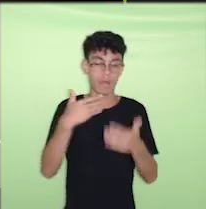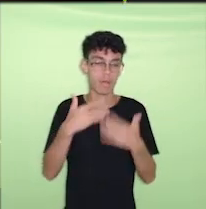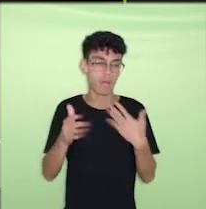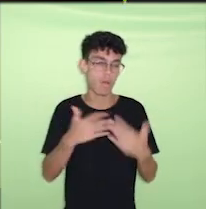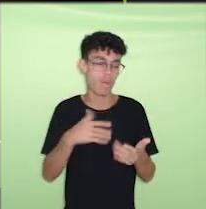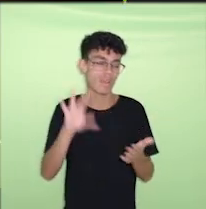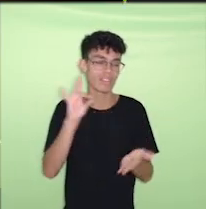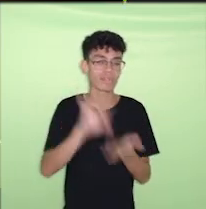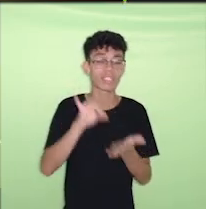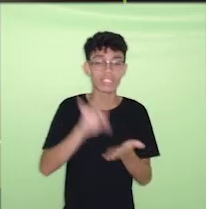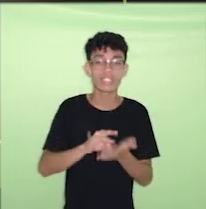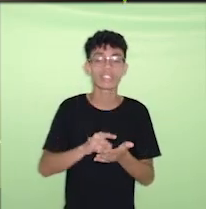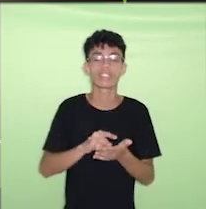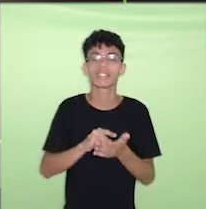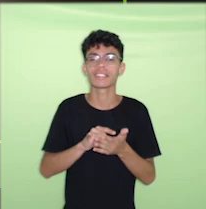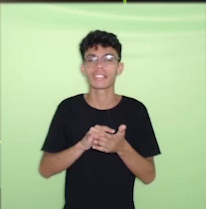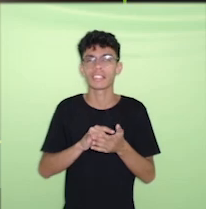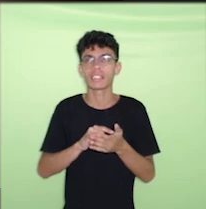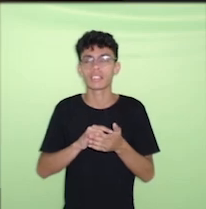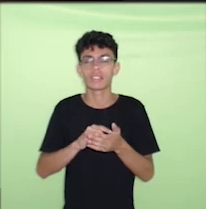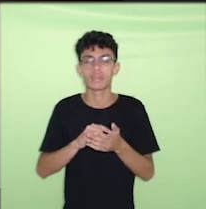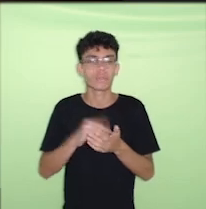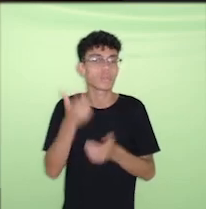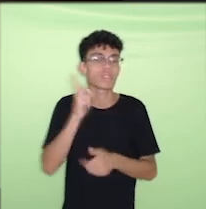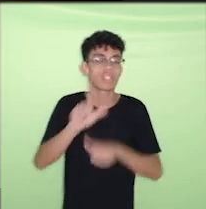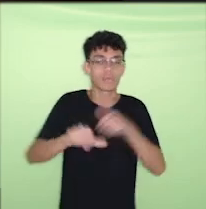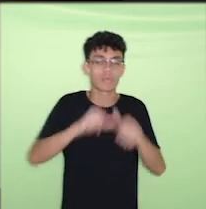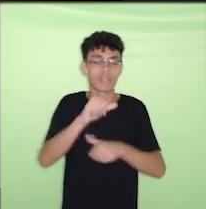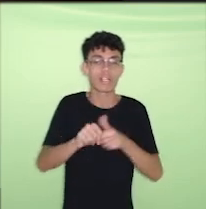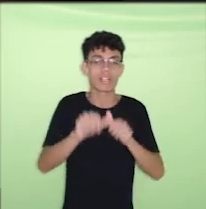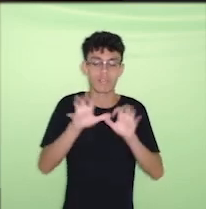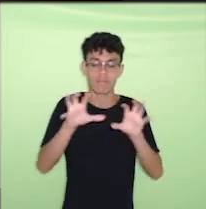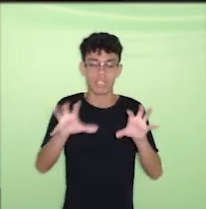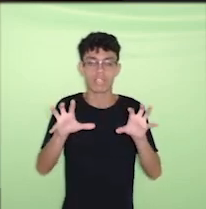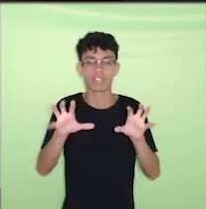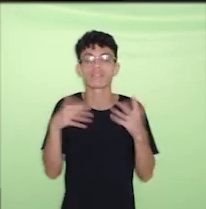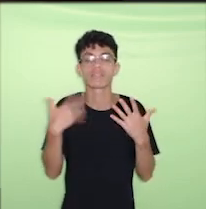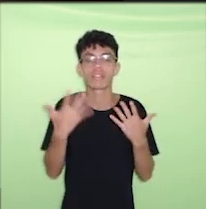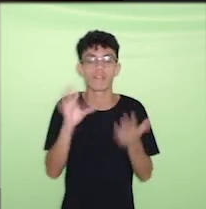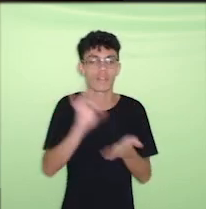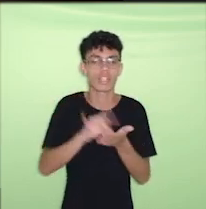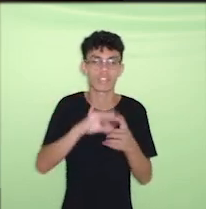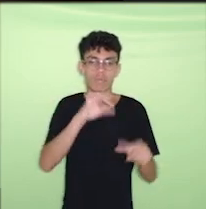verdades, essas que são imutáveis. Verdades imutáveis.